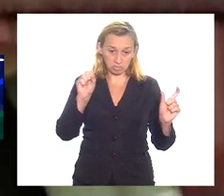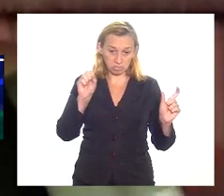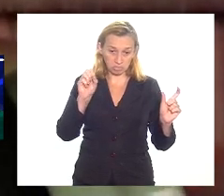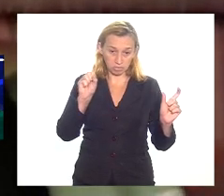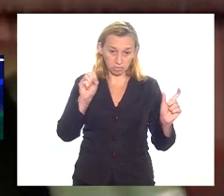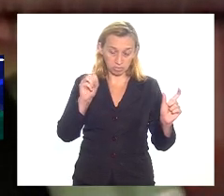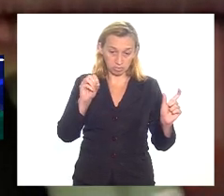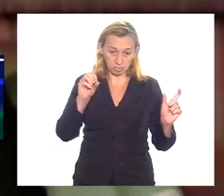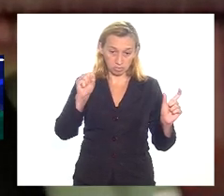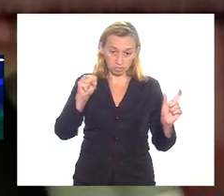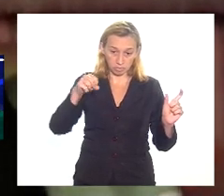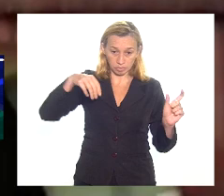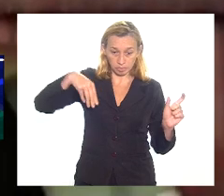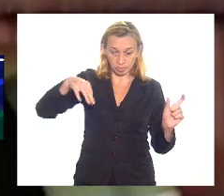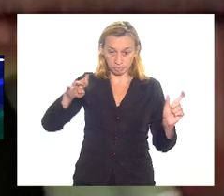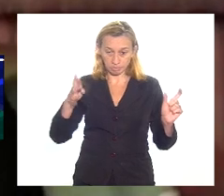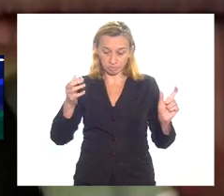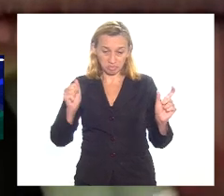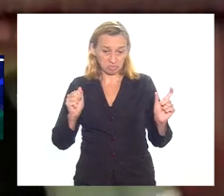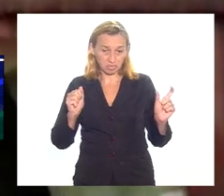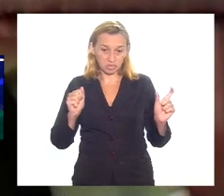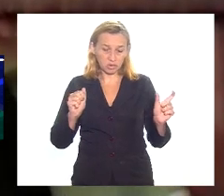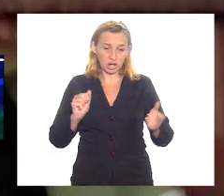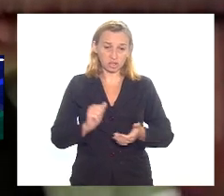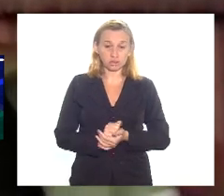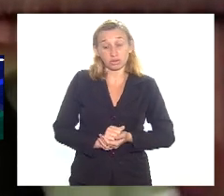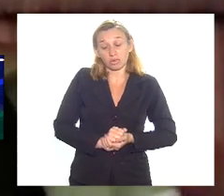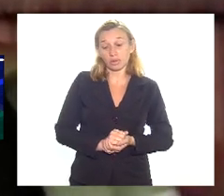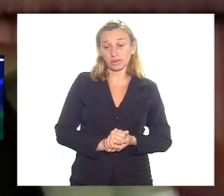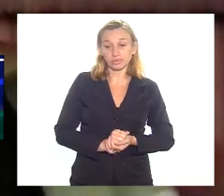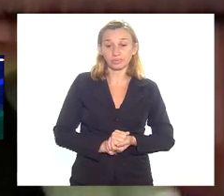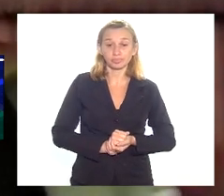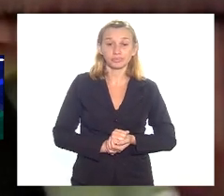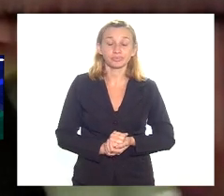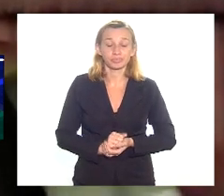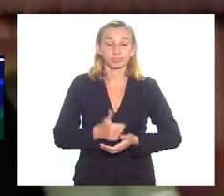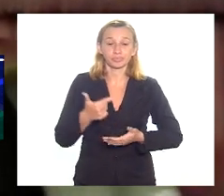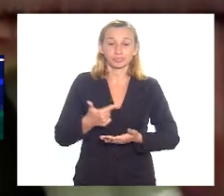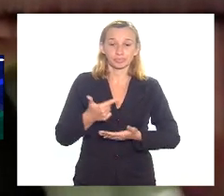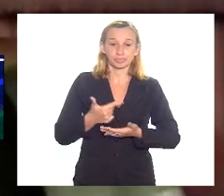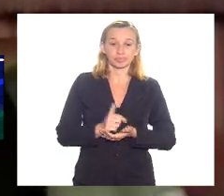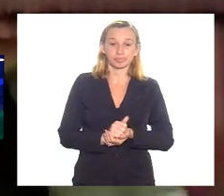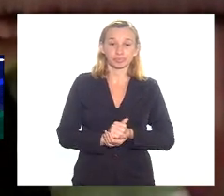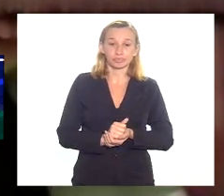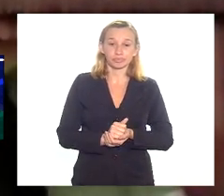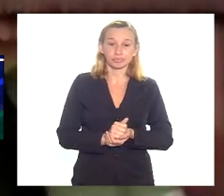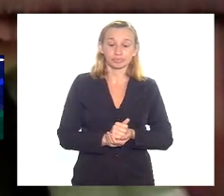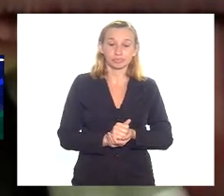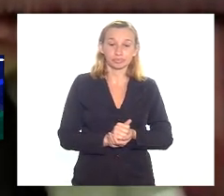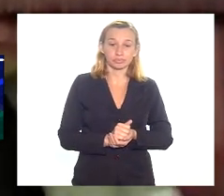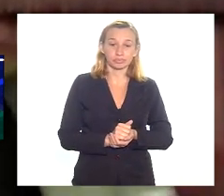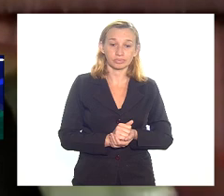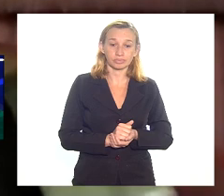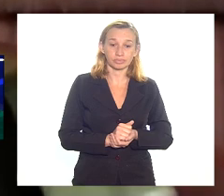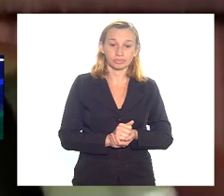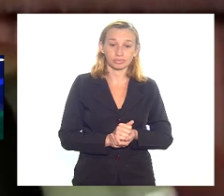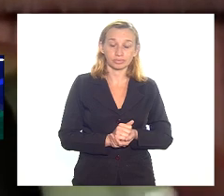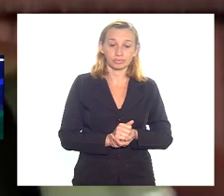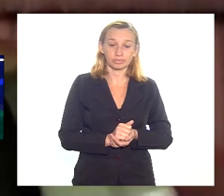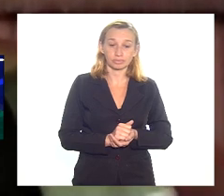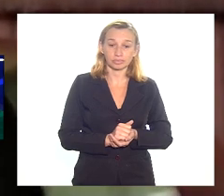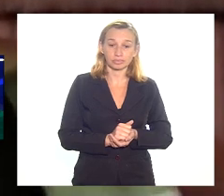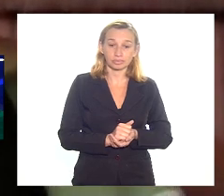Brasil, em que havia a necessidade, segundo a lógica vigente, de domesticar, né, o